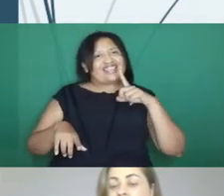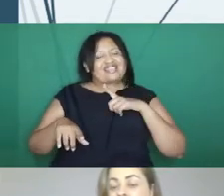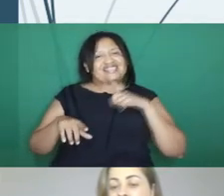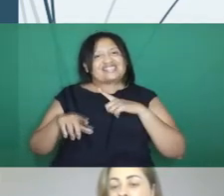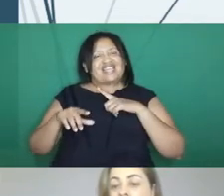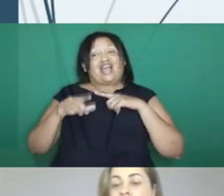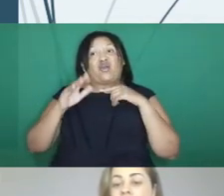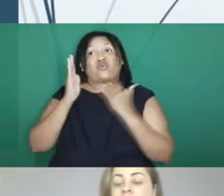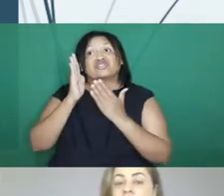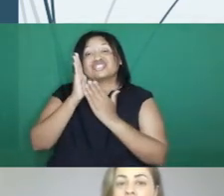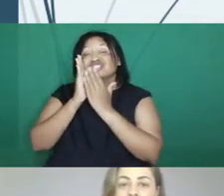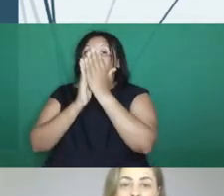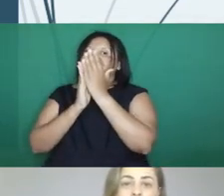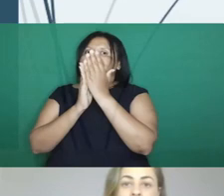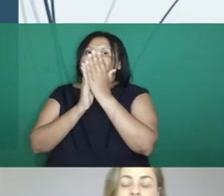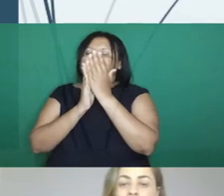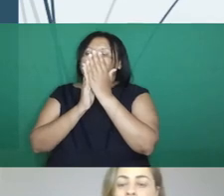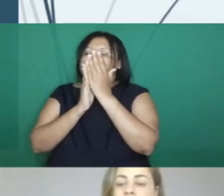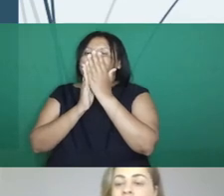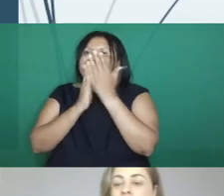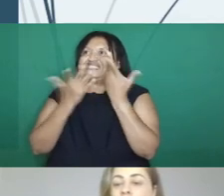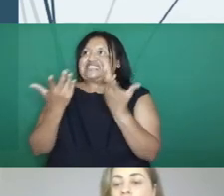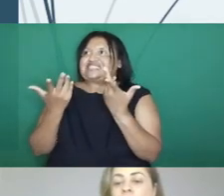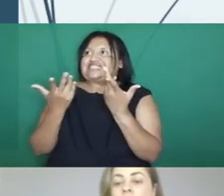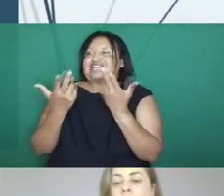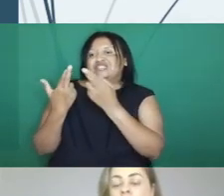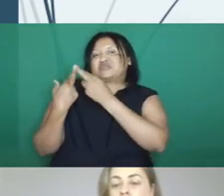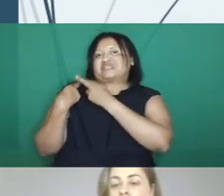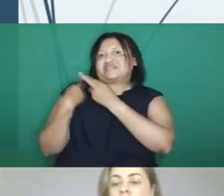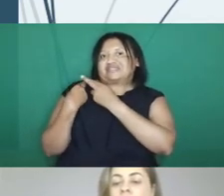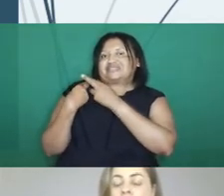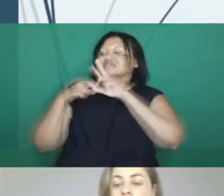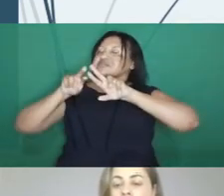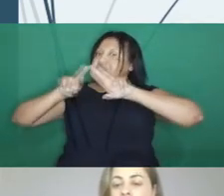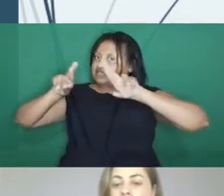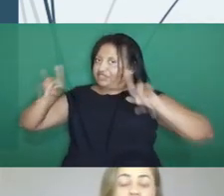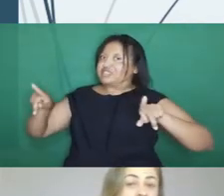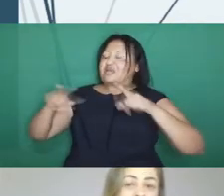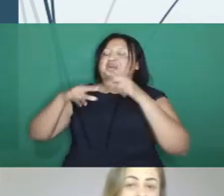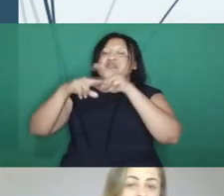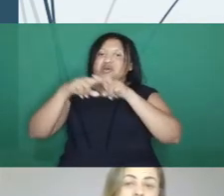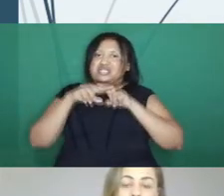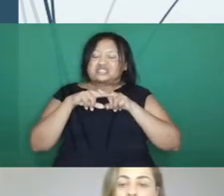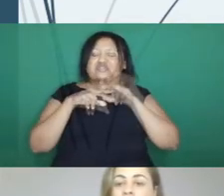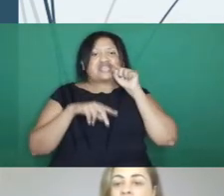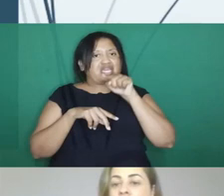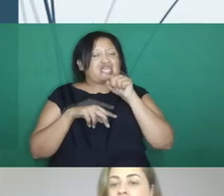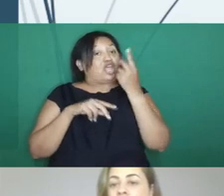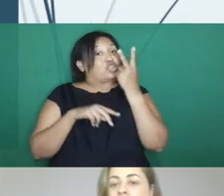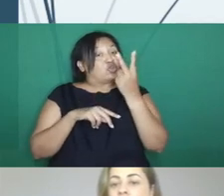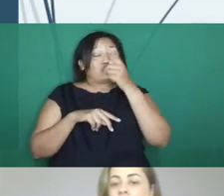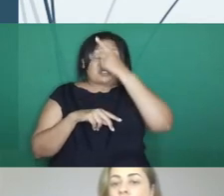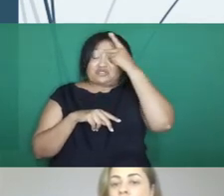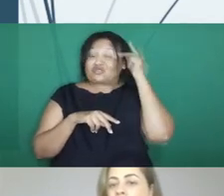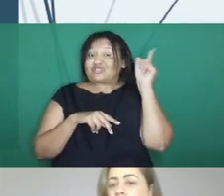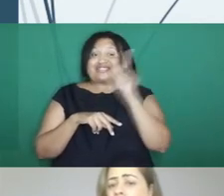tem alguns níveis não é de comprometimento dessa condição diferente por isso eles dizem